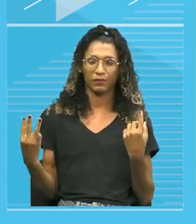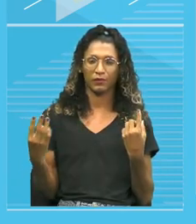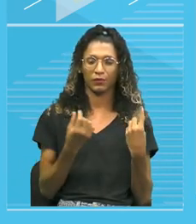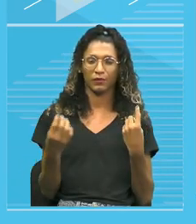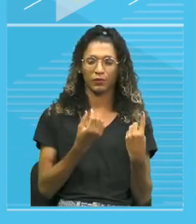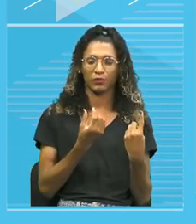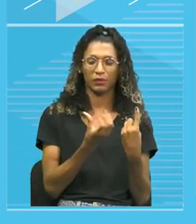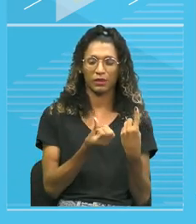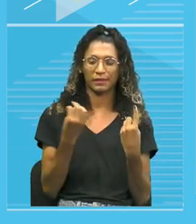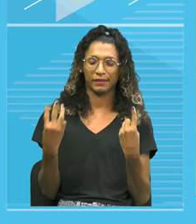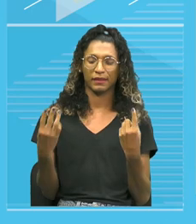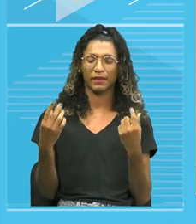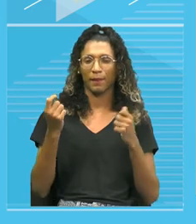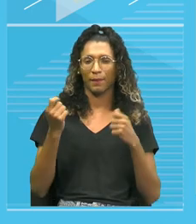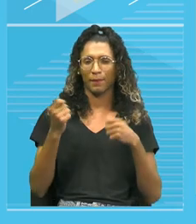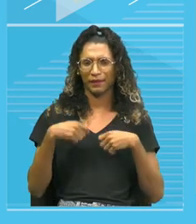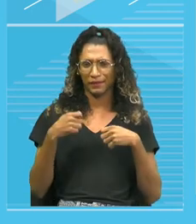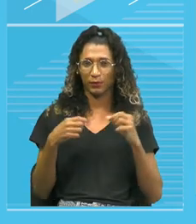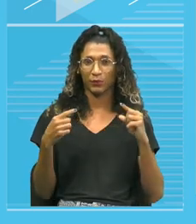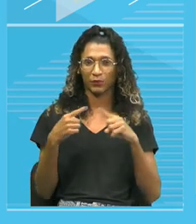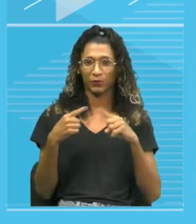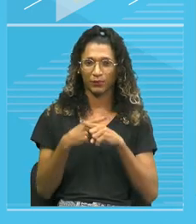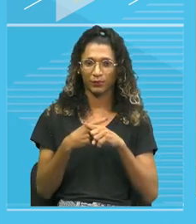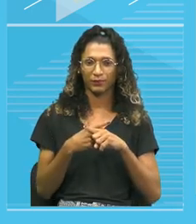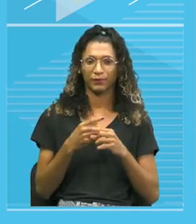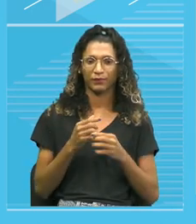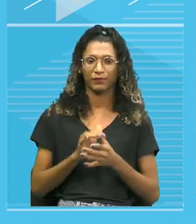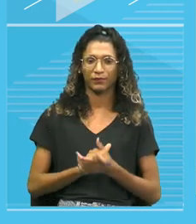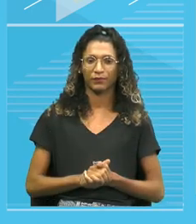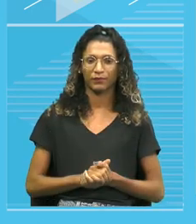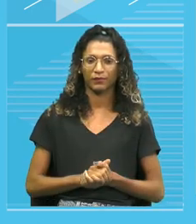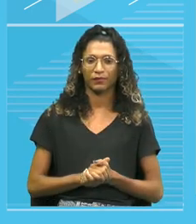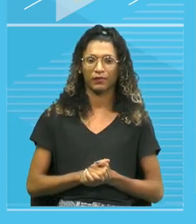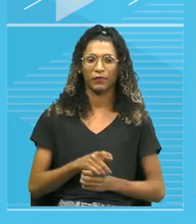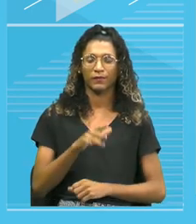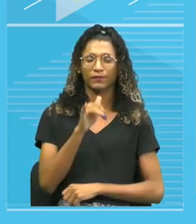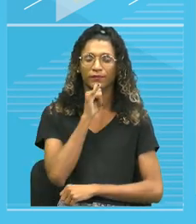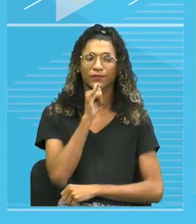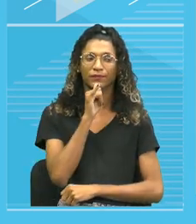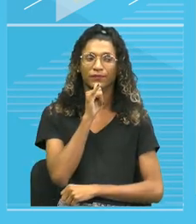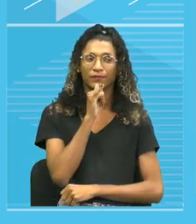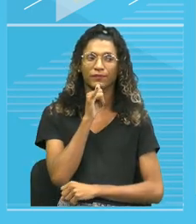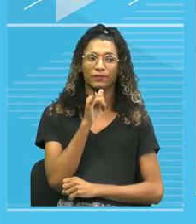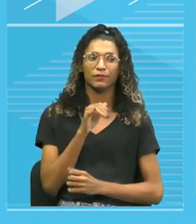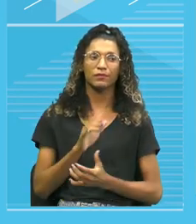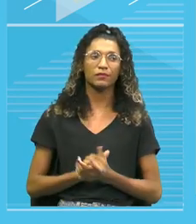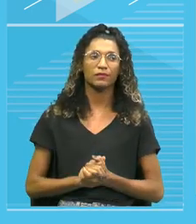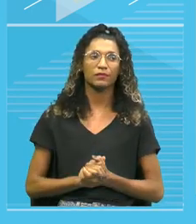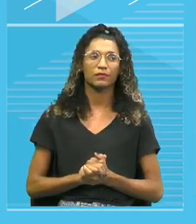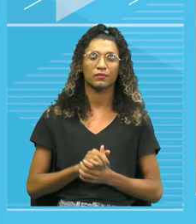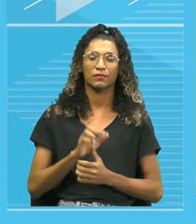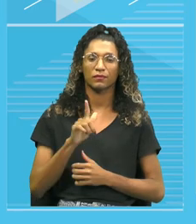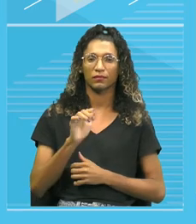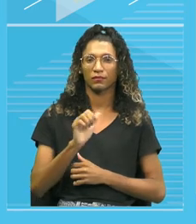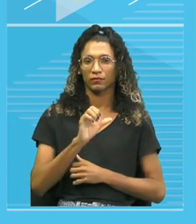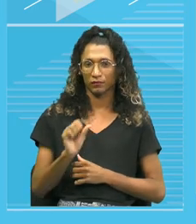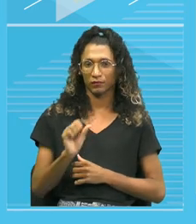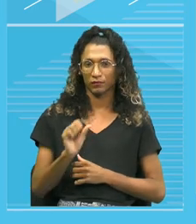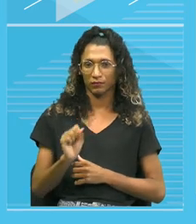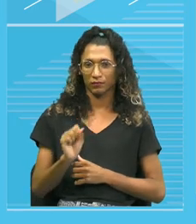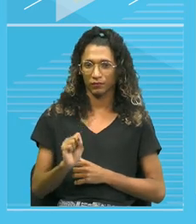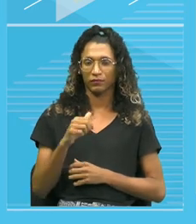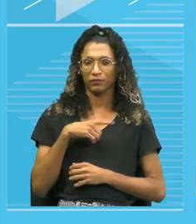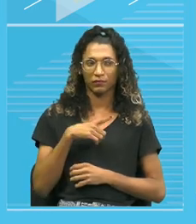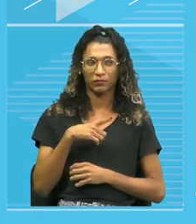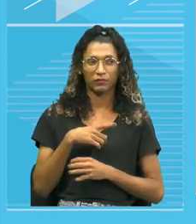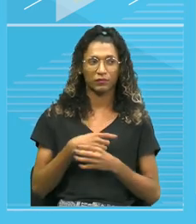vamos ter que fazer umas multiplicações aí correto Por exemplo o gás carbônico tem um coeficiente